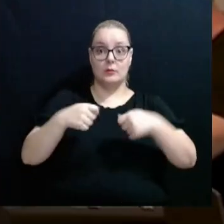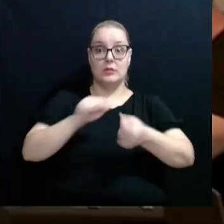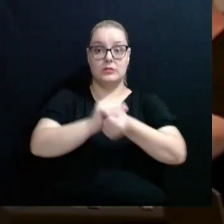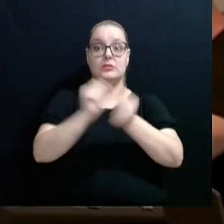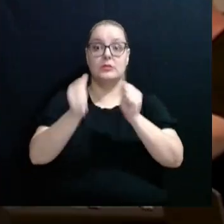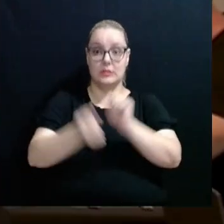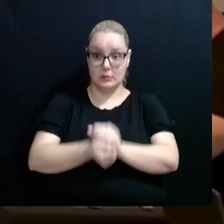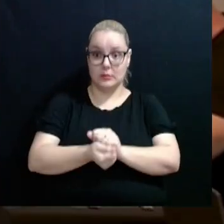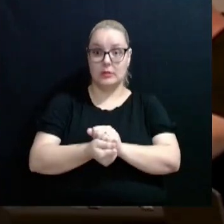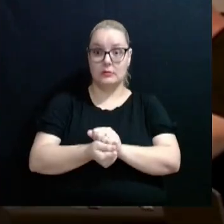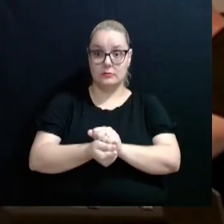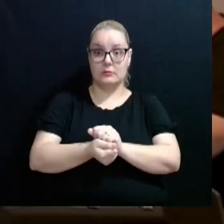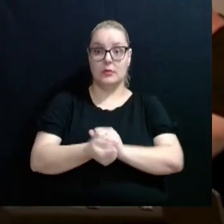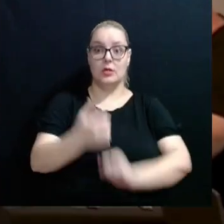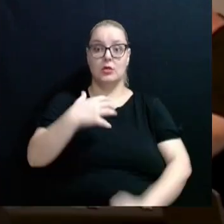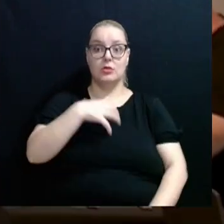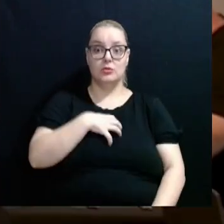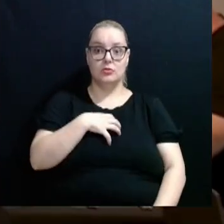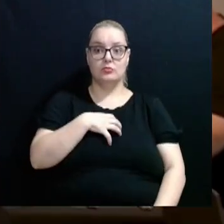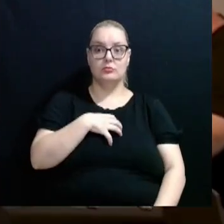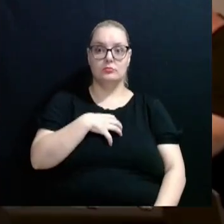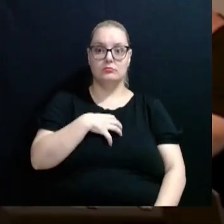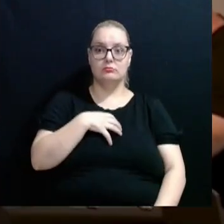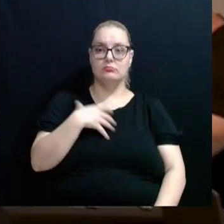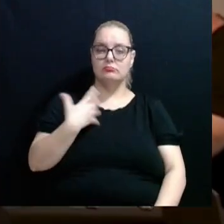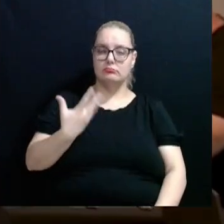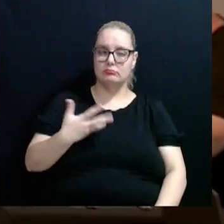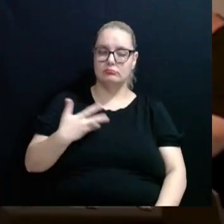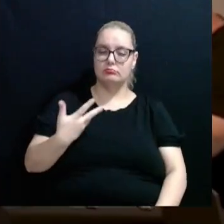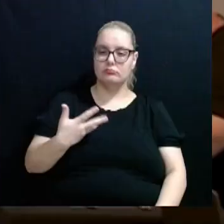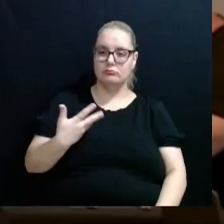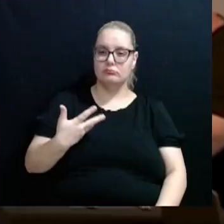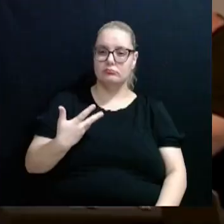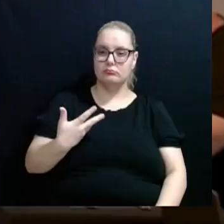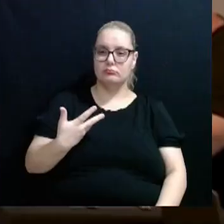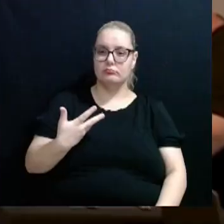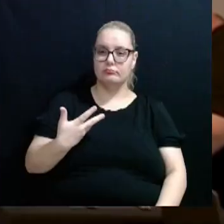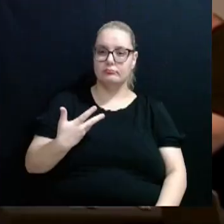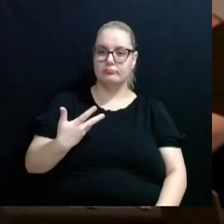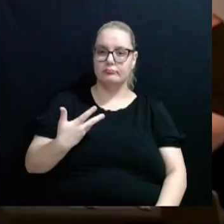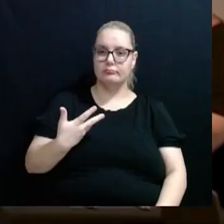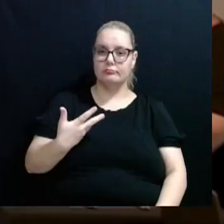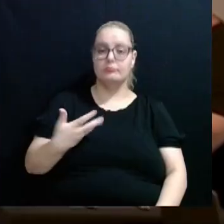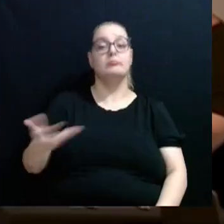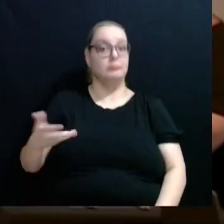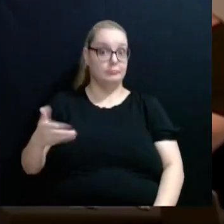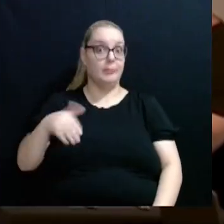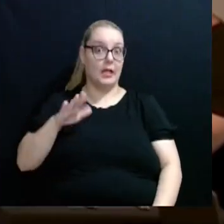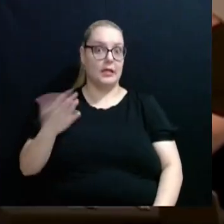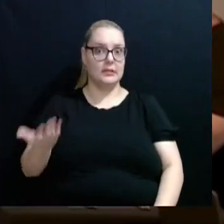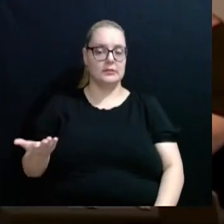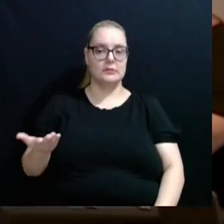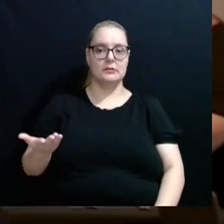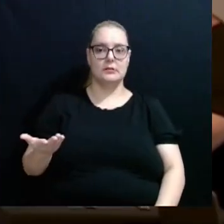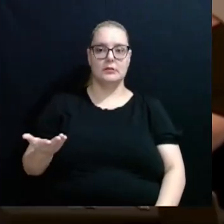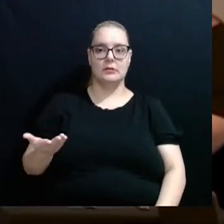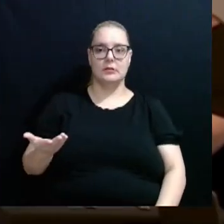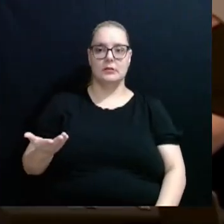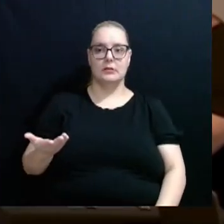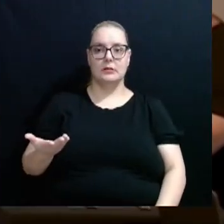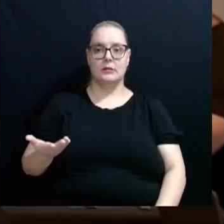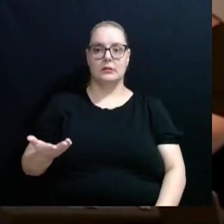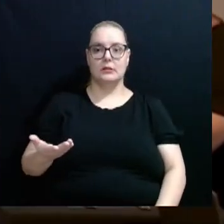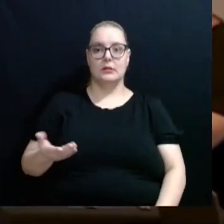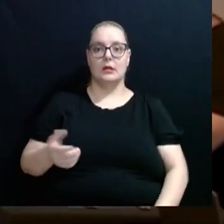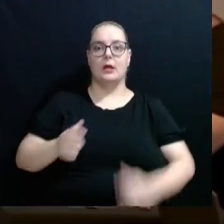uma forma muito mais acelerada, né? Então, assim, é exponencial o